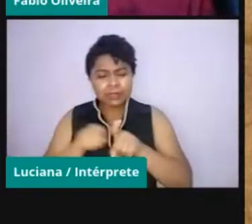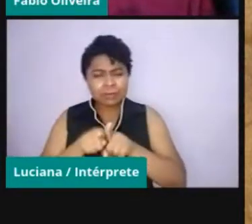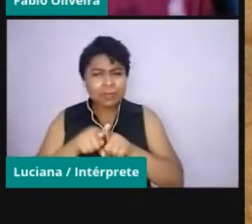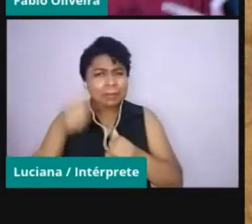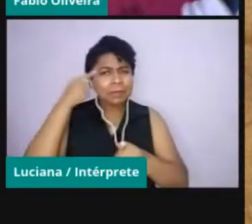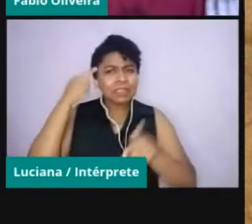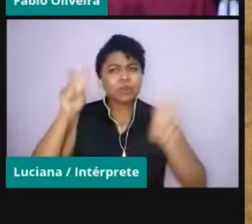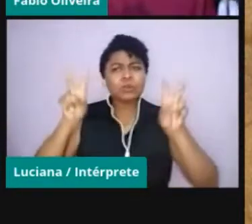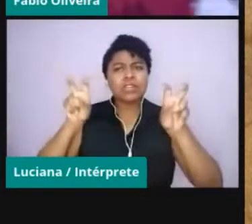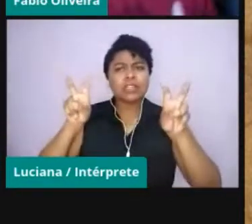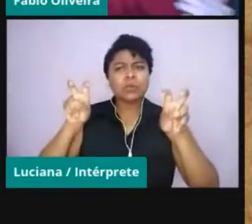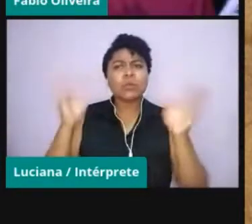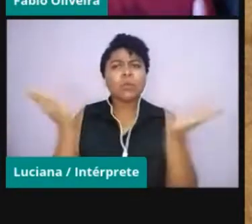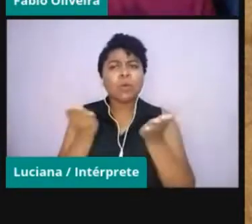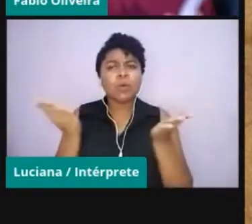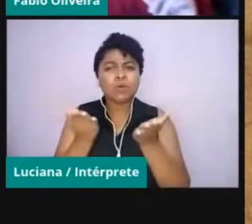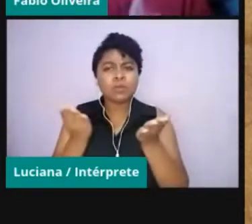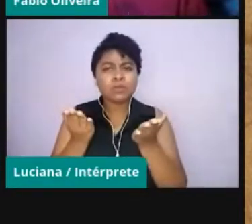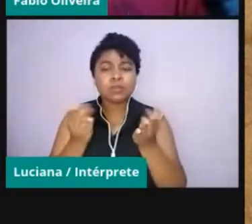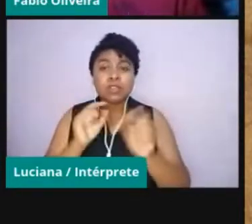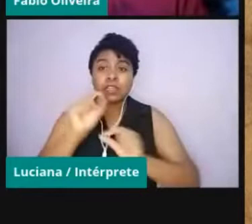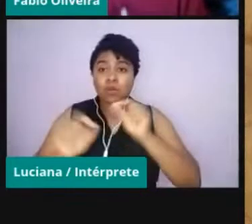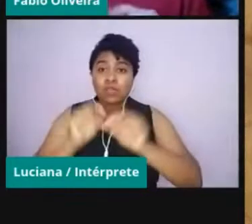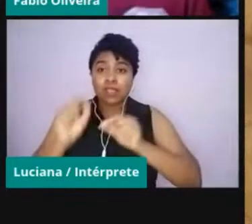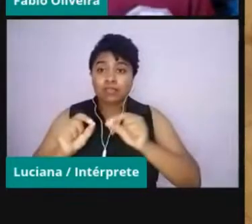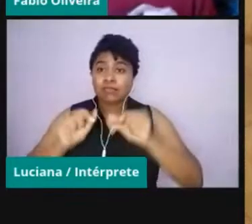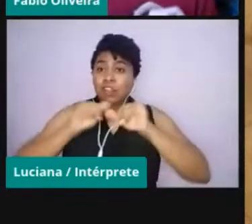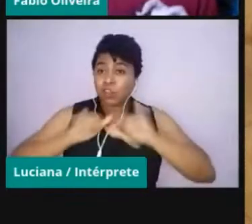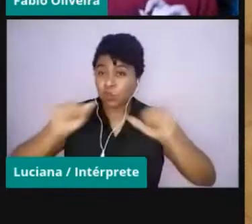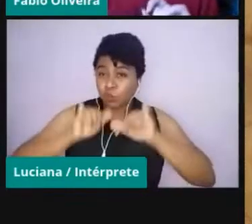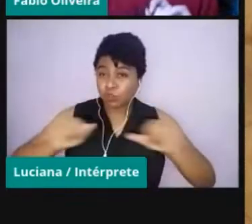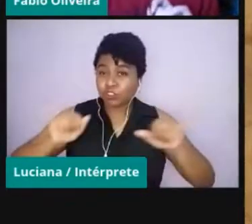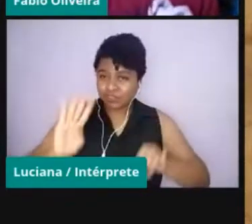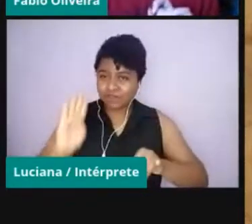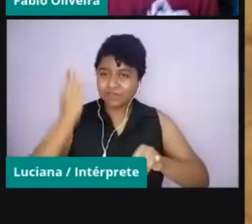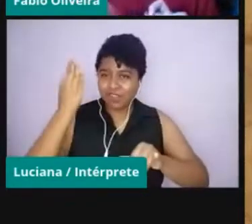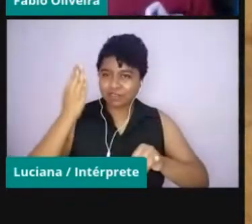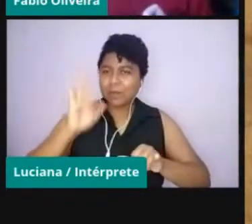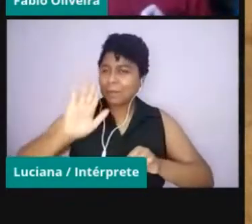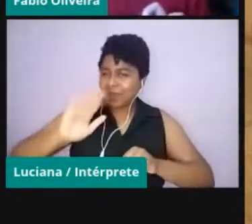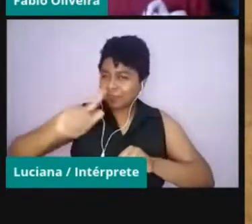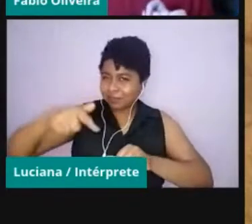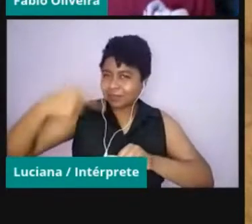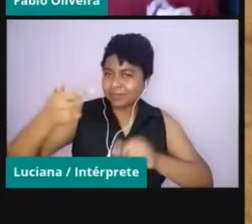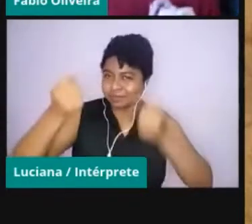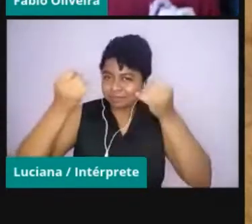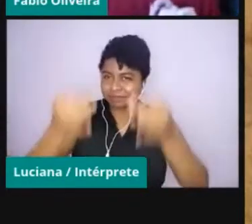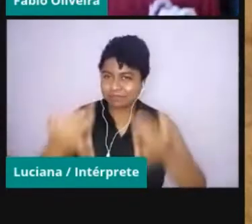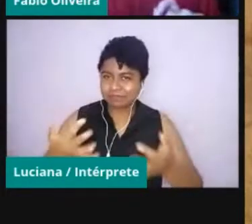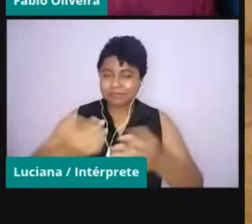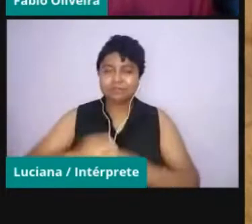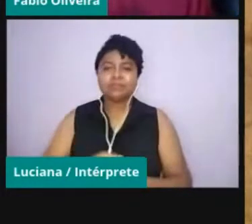foi abordar as fake news. Mas eu vou falar mais disso a seguir.